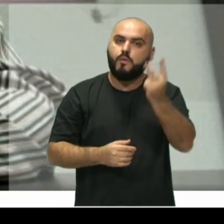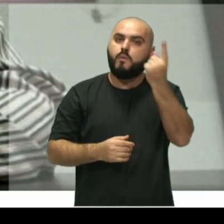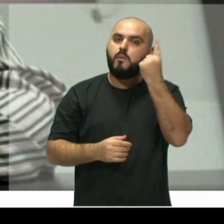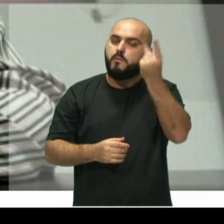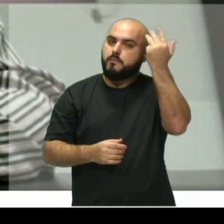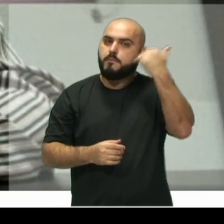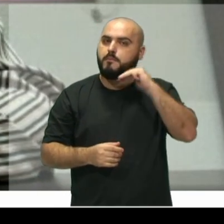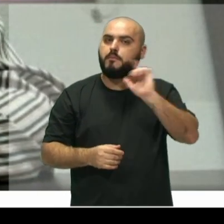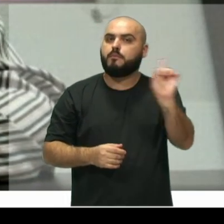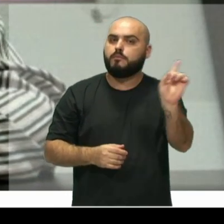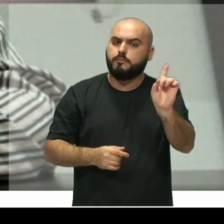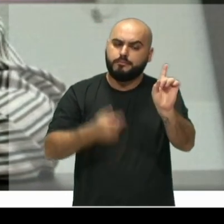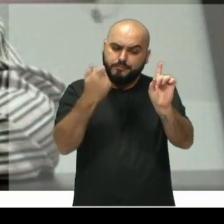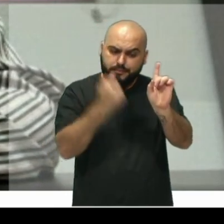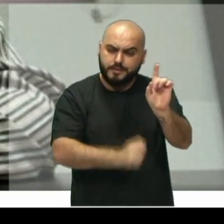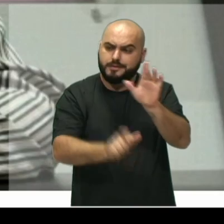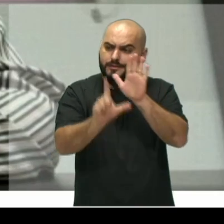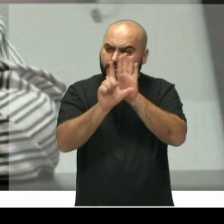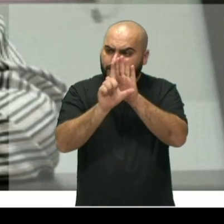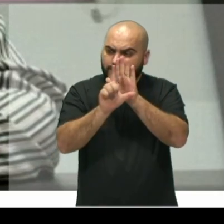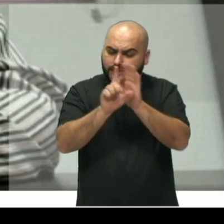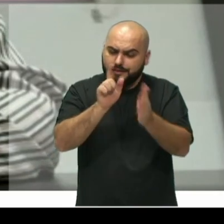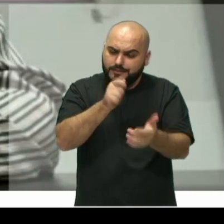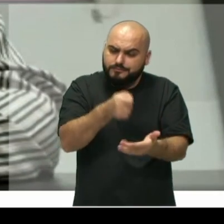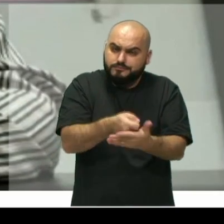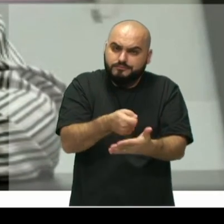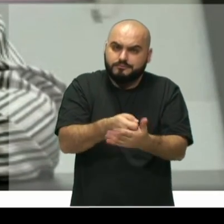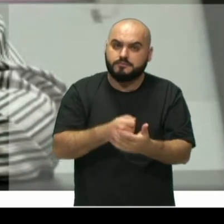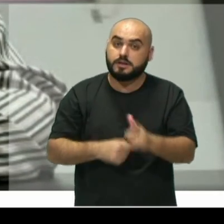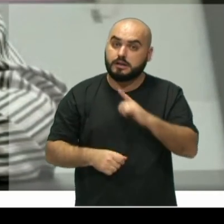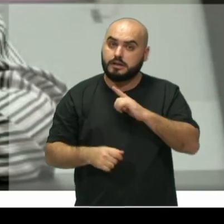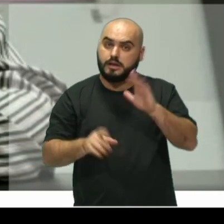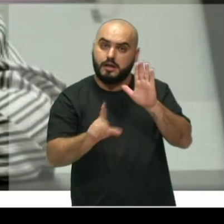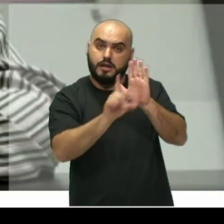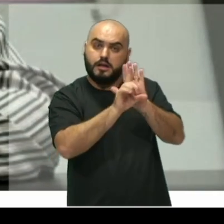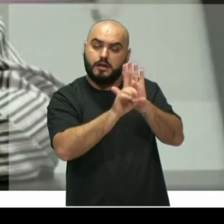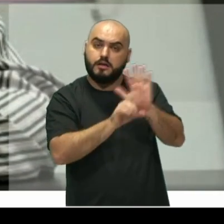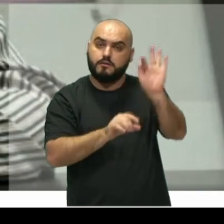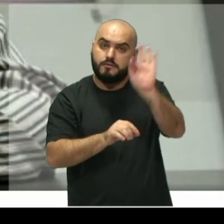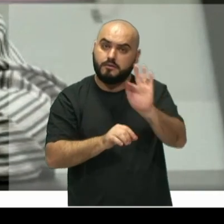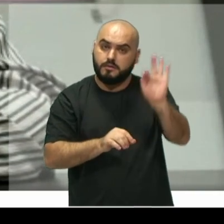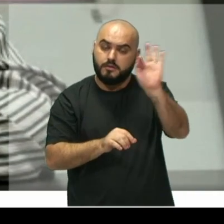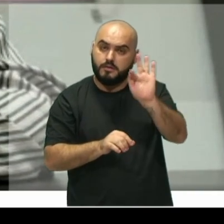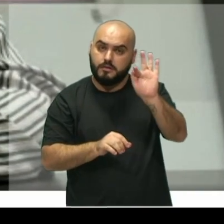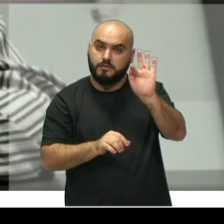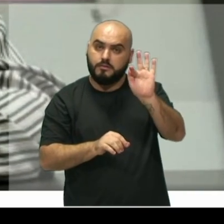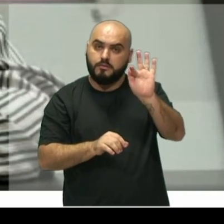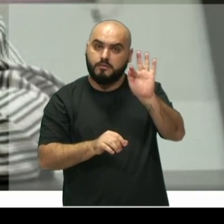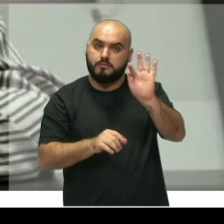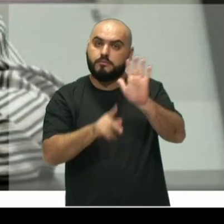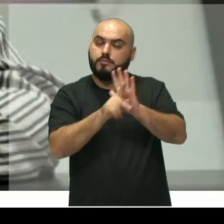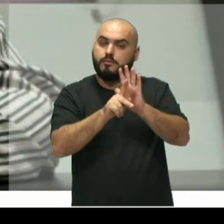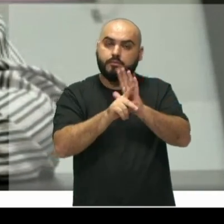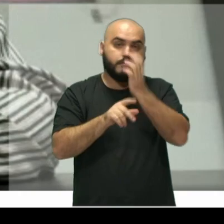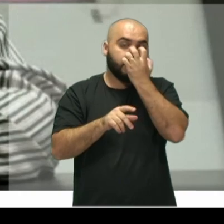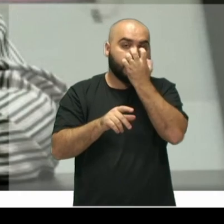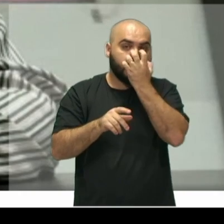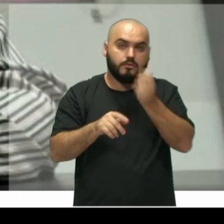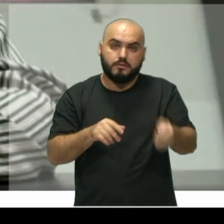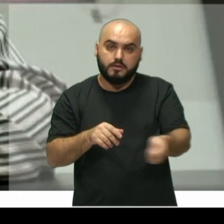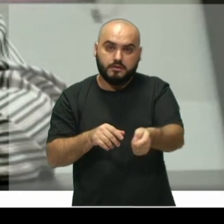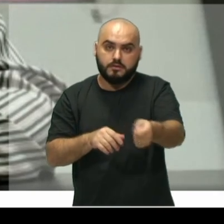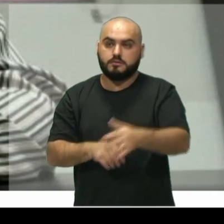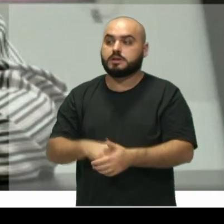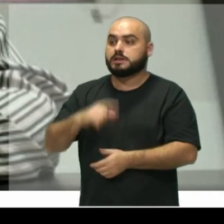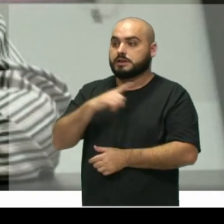que reforce aquilo que já existe. Nós temos a lei federal do usuário do cão-guia, nós temos outros cães agora, que é os cães de assistência, que é